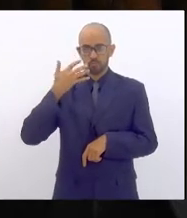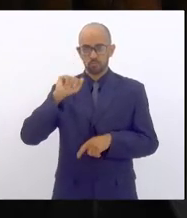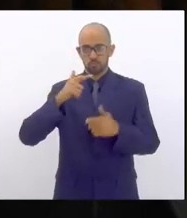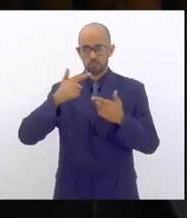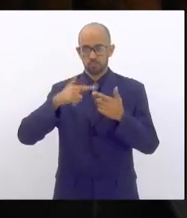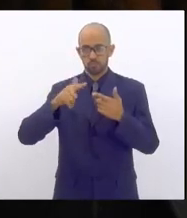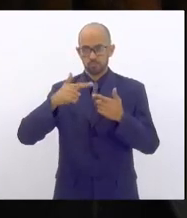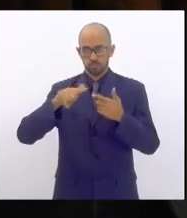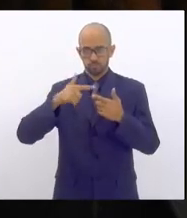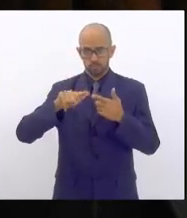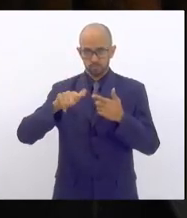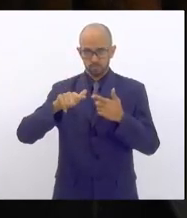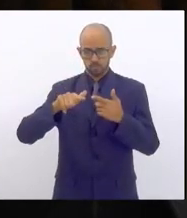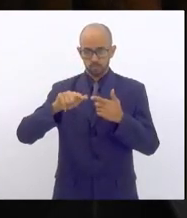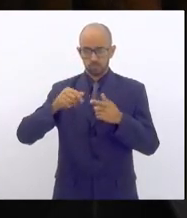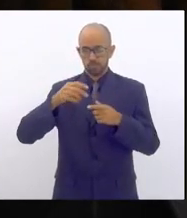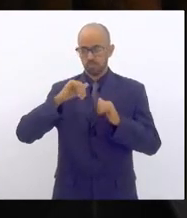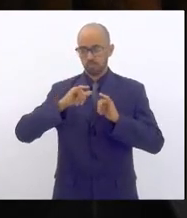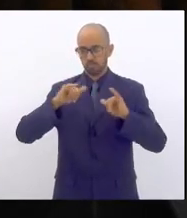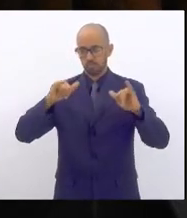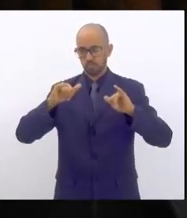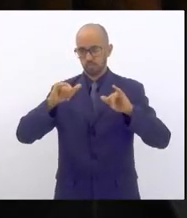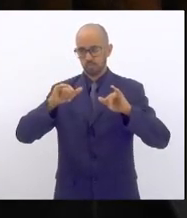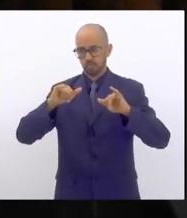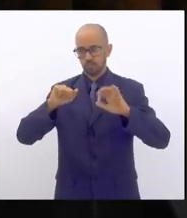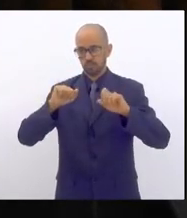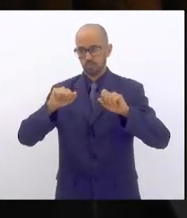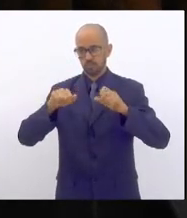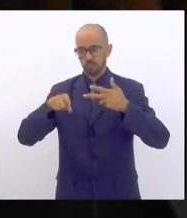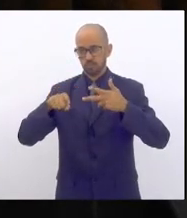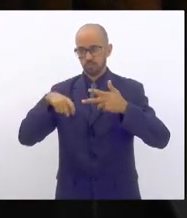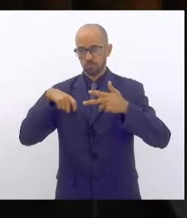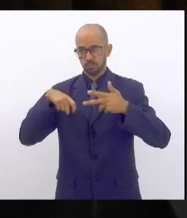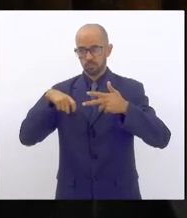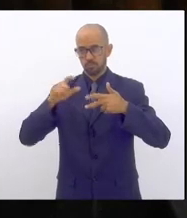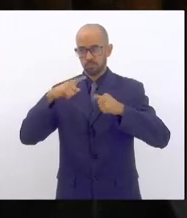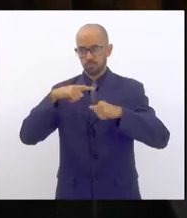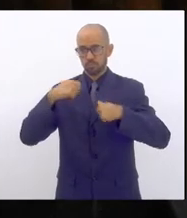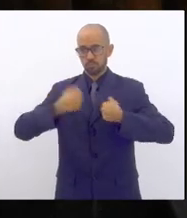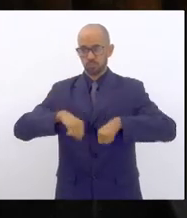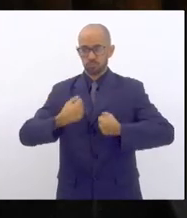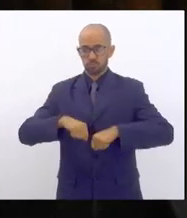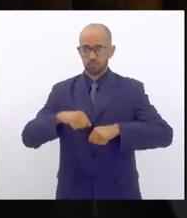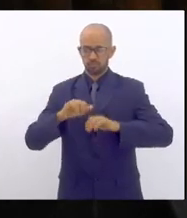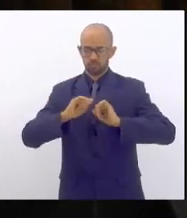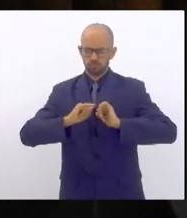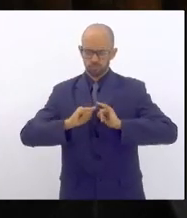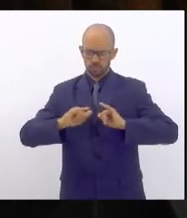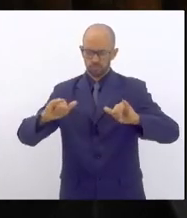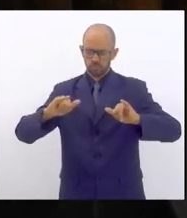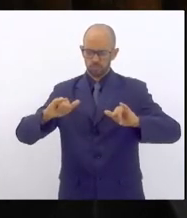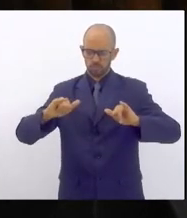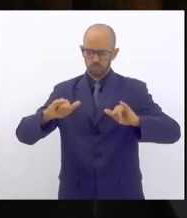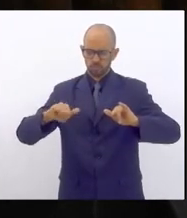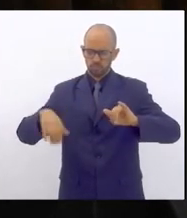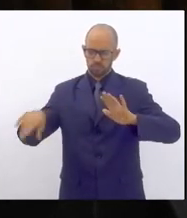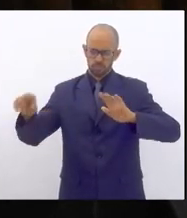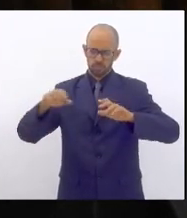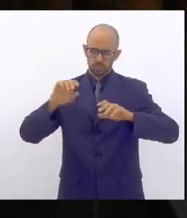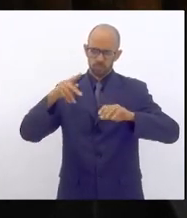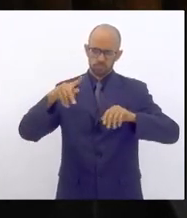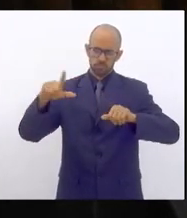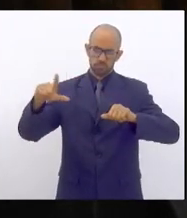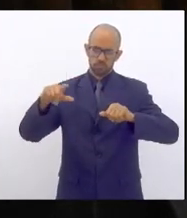matéria, dizendo que o Executivo teria que mandar projeto de lei para